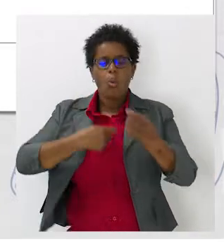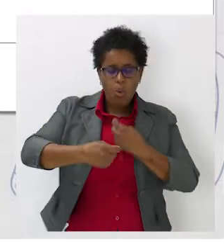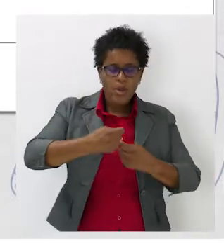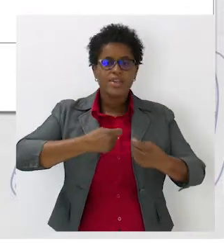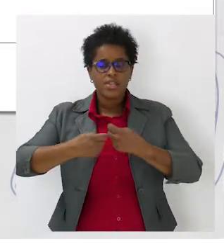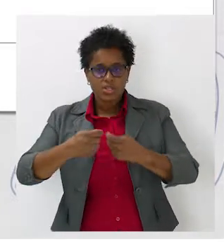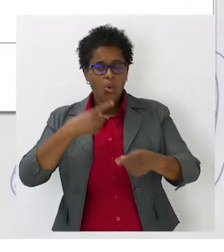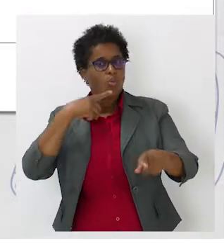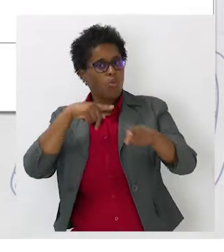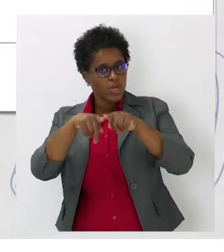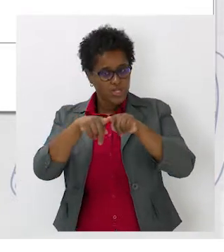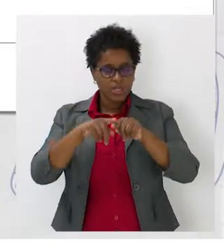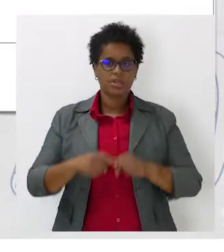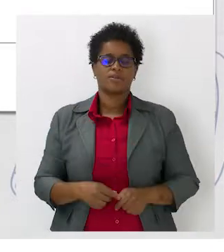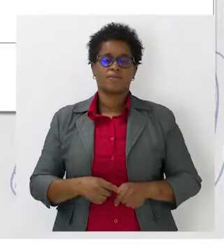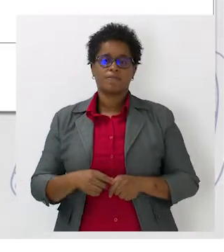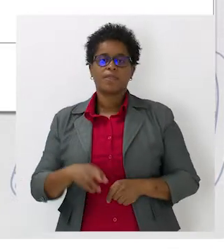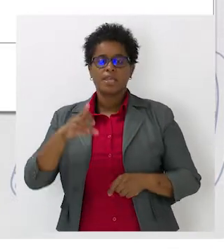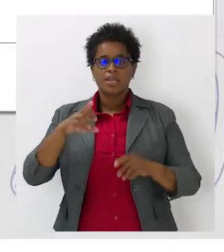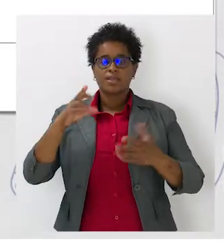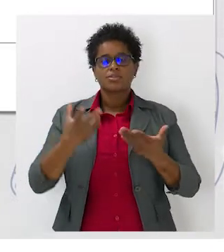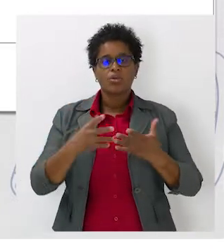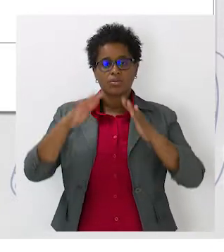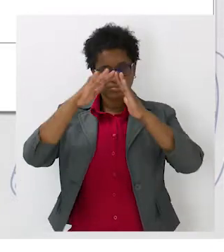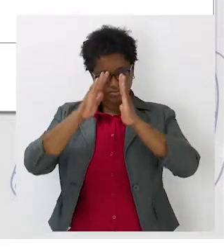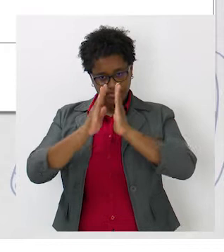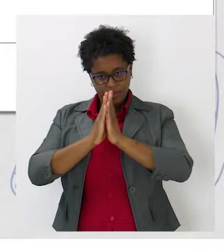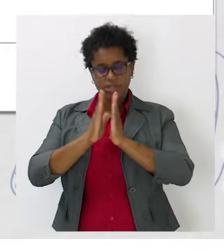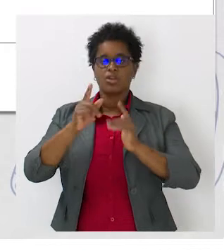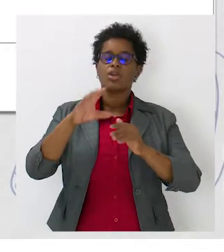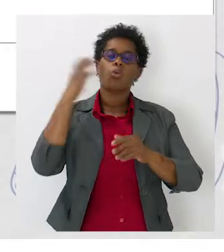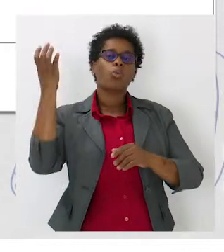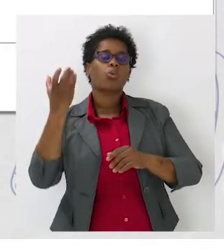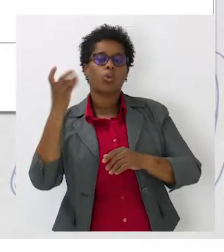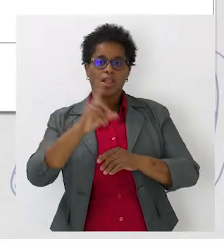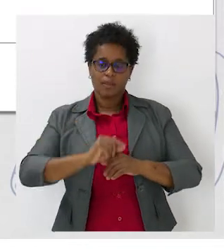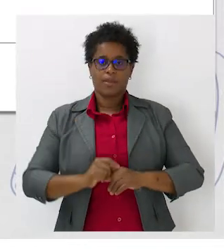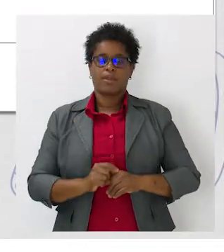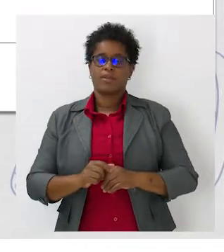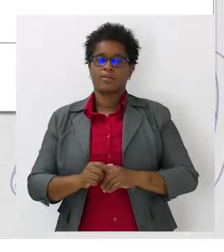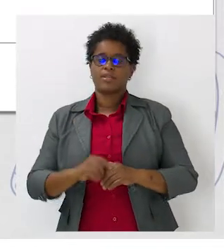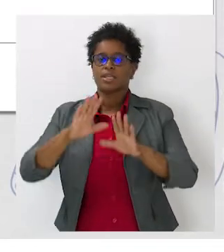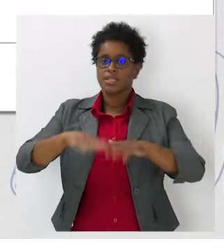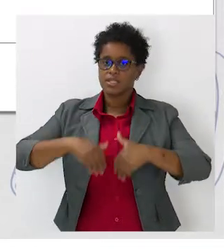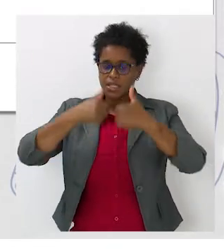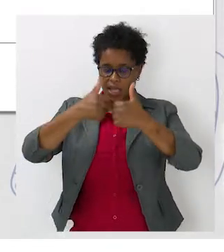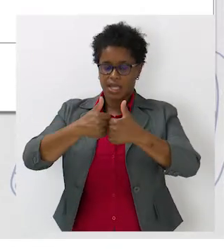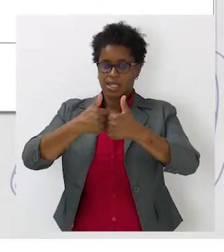idêntica organização política, religiosa e cultural a